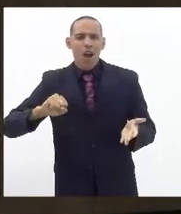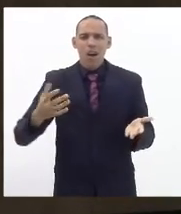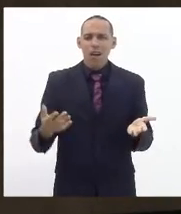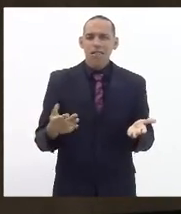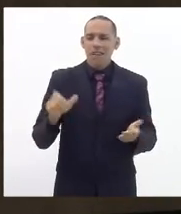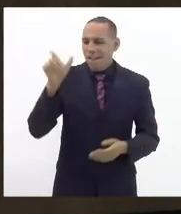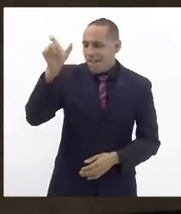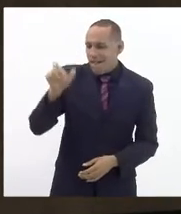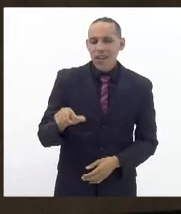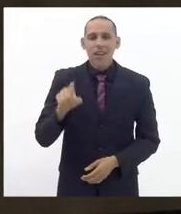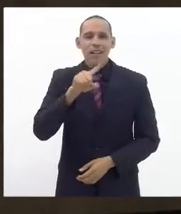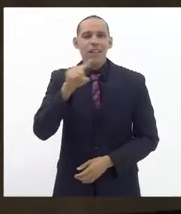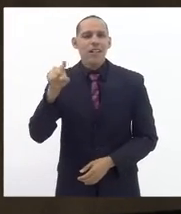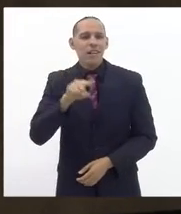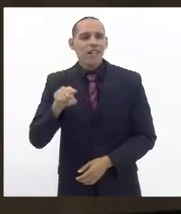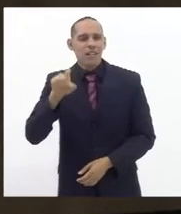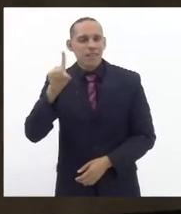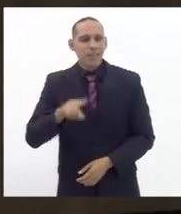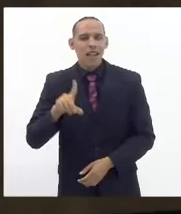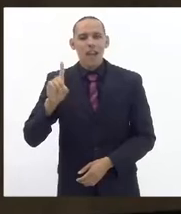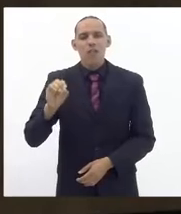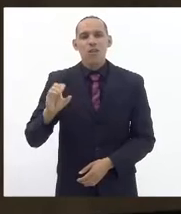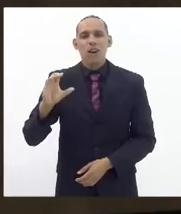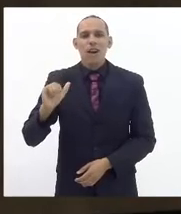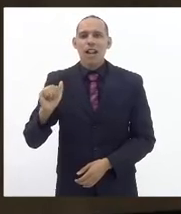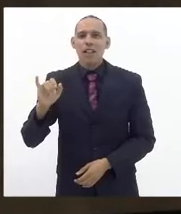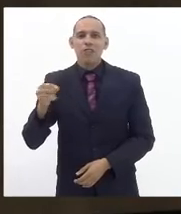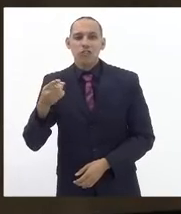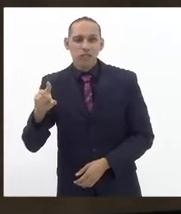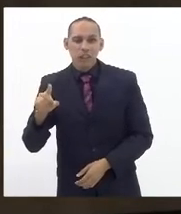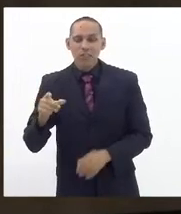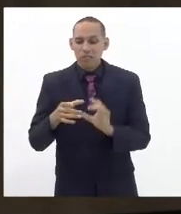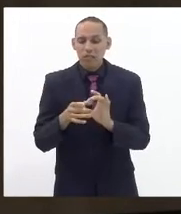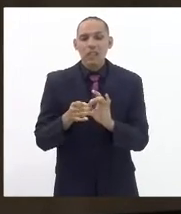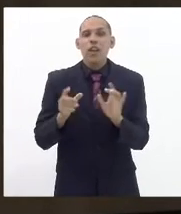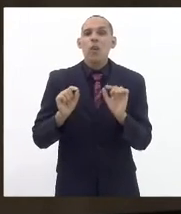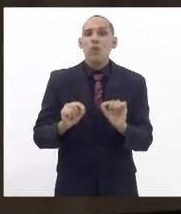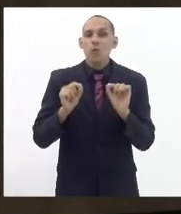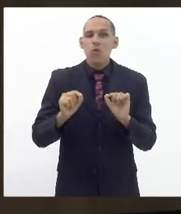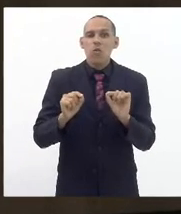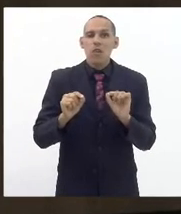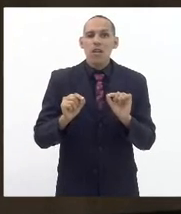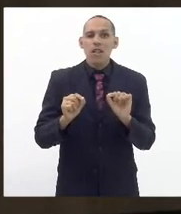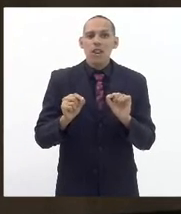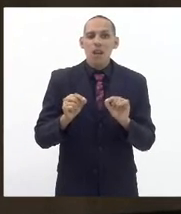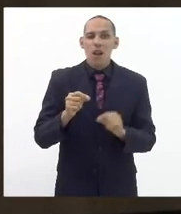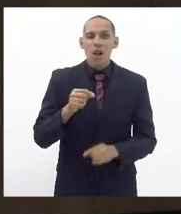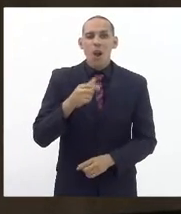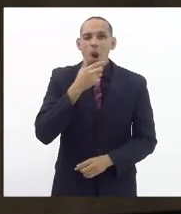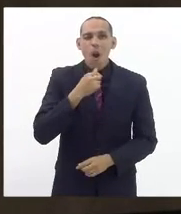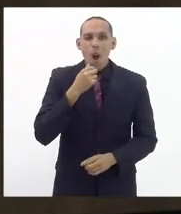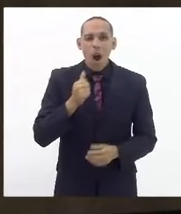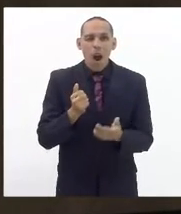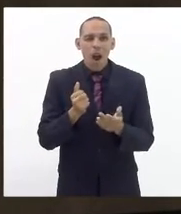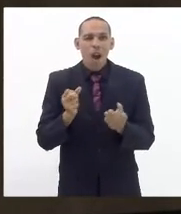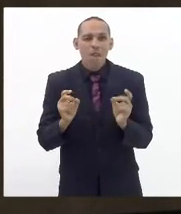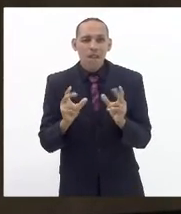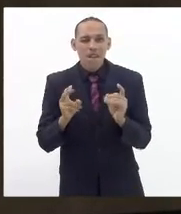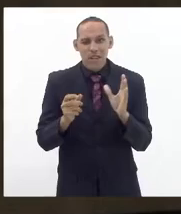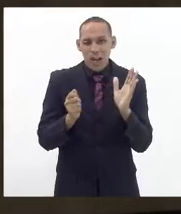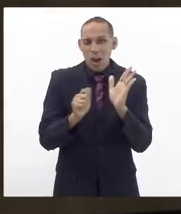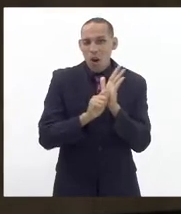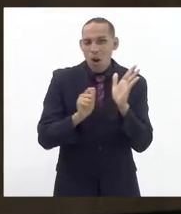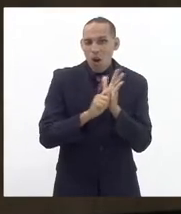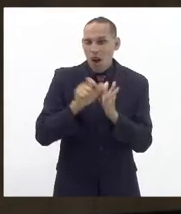do Caixão que se permite se fotografar ao lado dos piores traficantes de droga desse estado. Esse